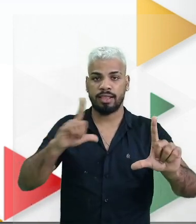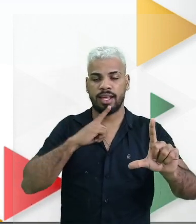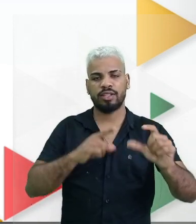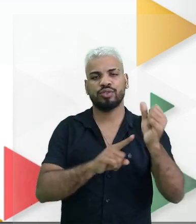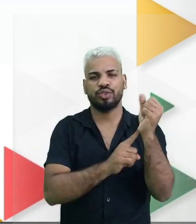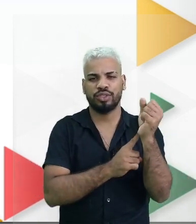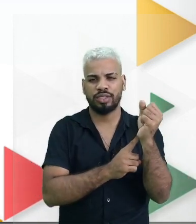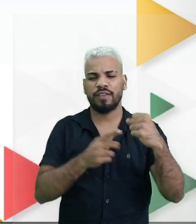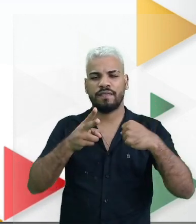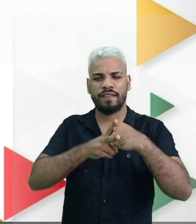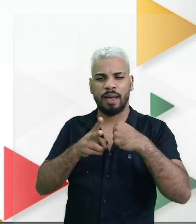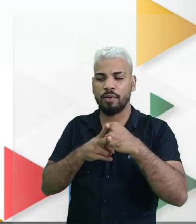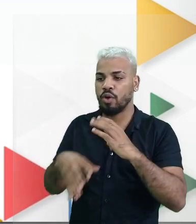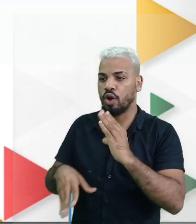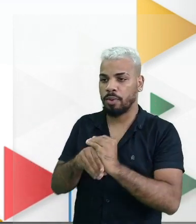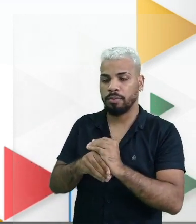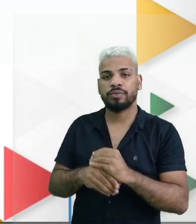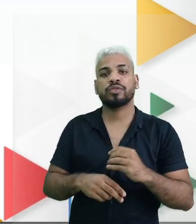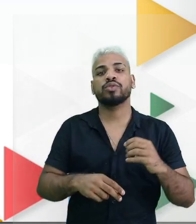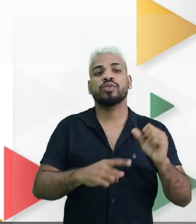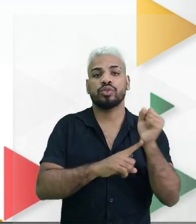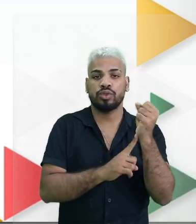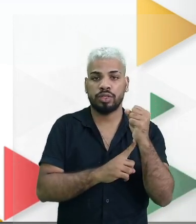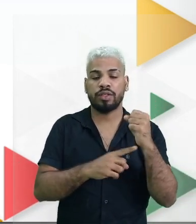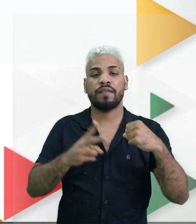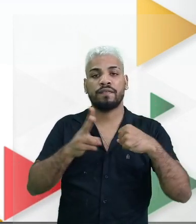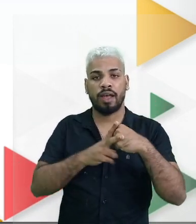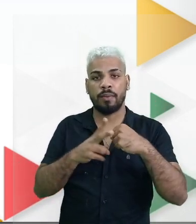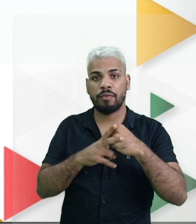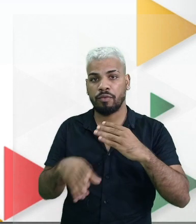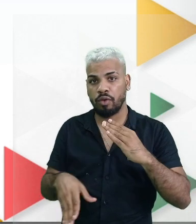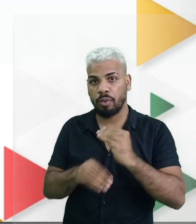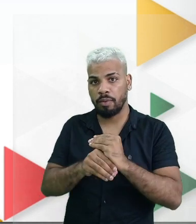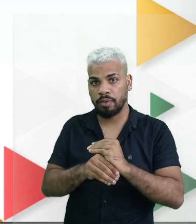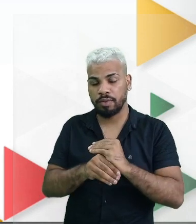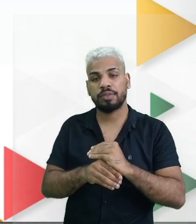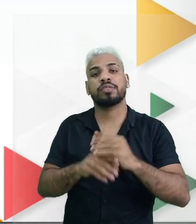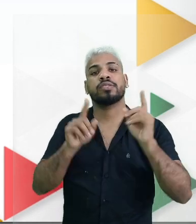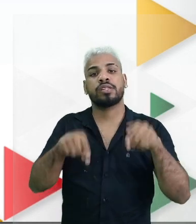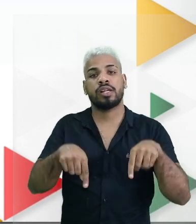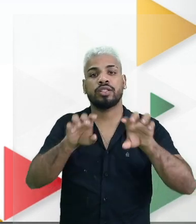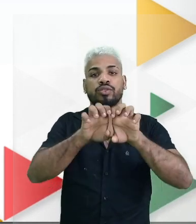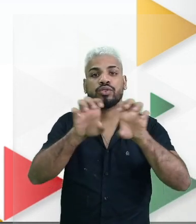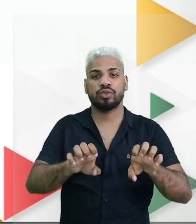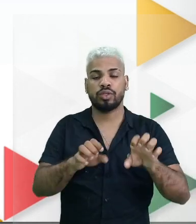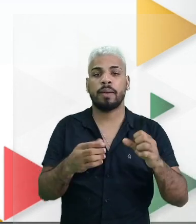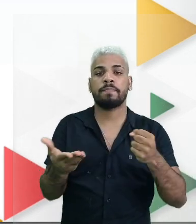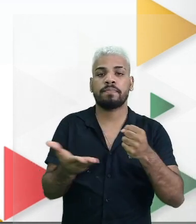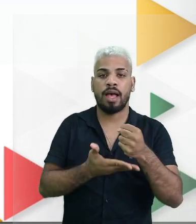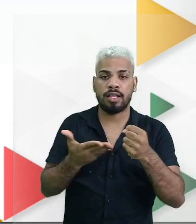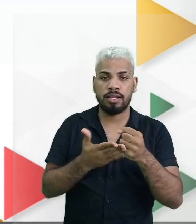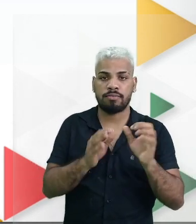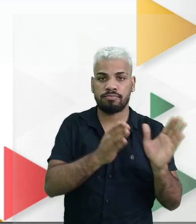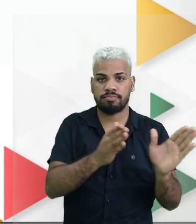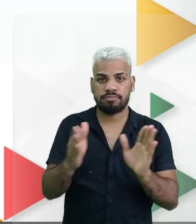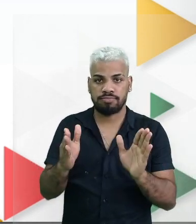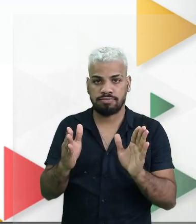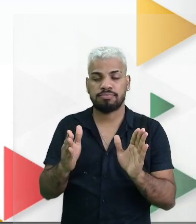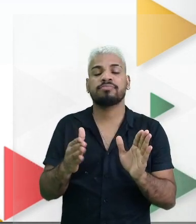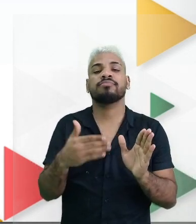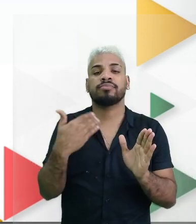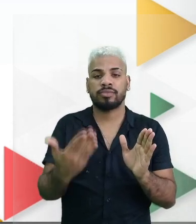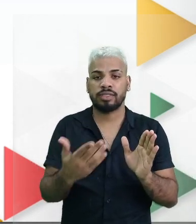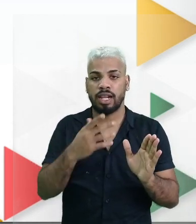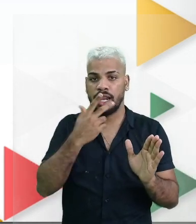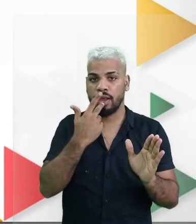verbo e complemento. Sujeito, verbo e complemento é a estrutura básica, a ordem direta